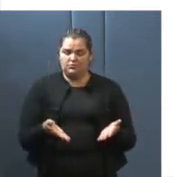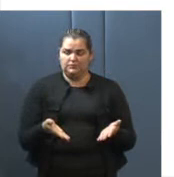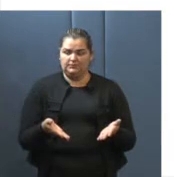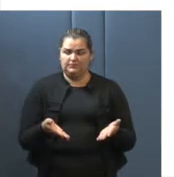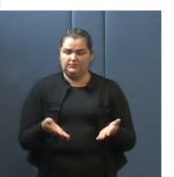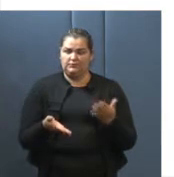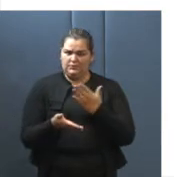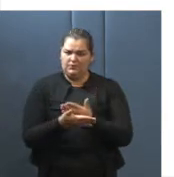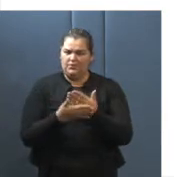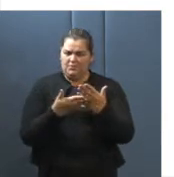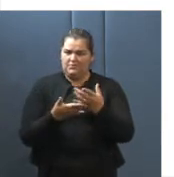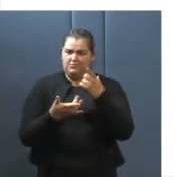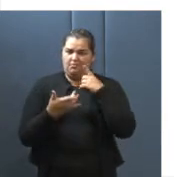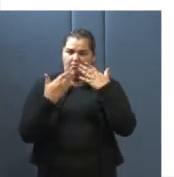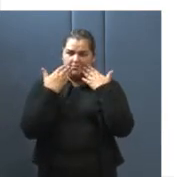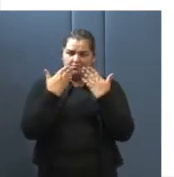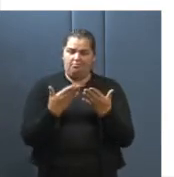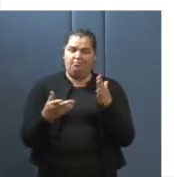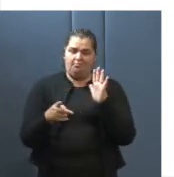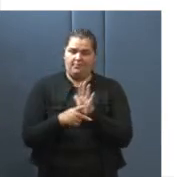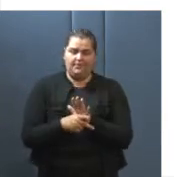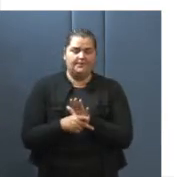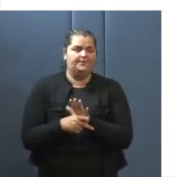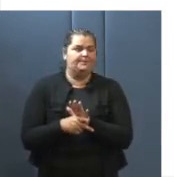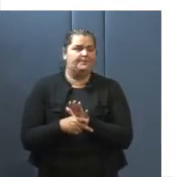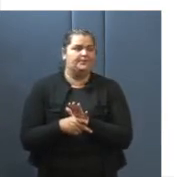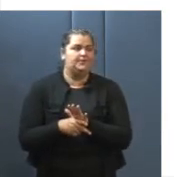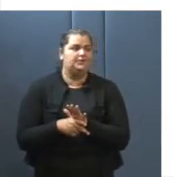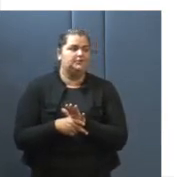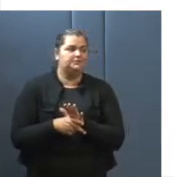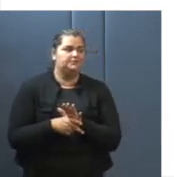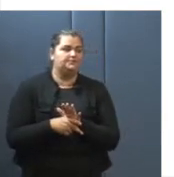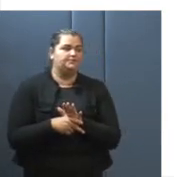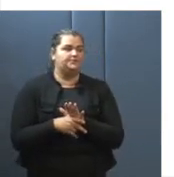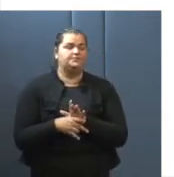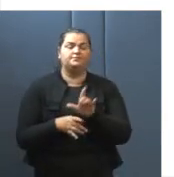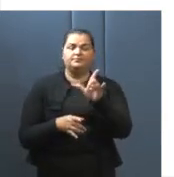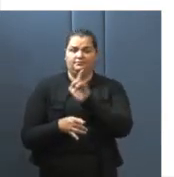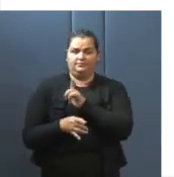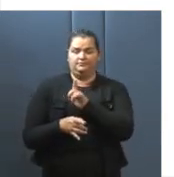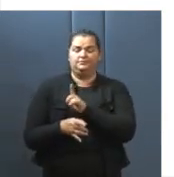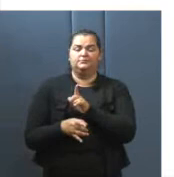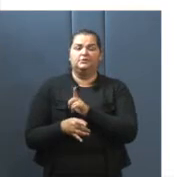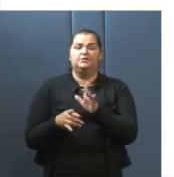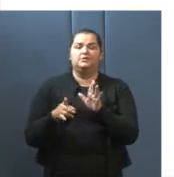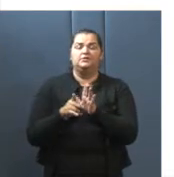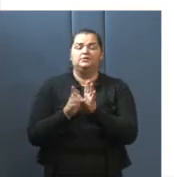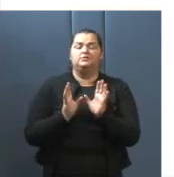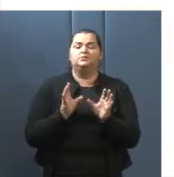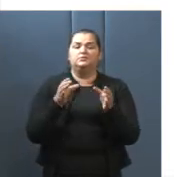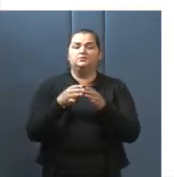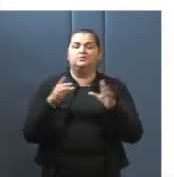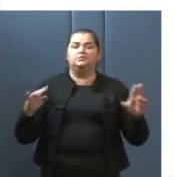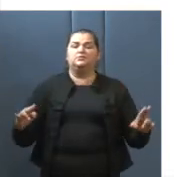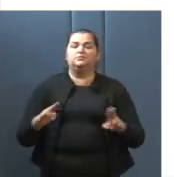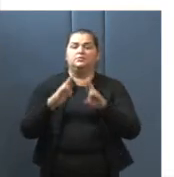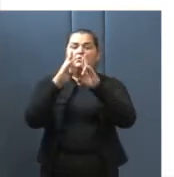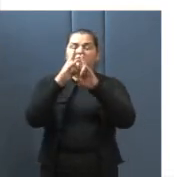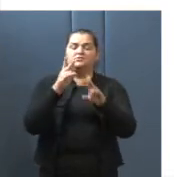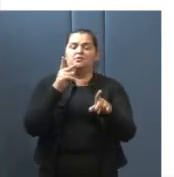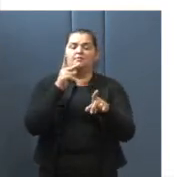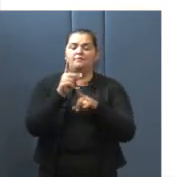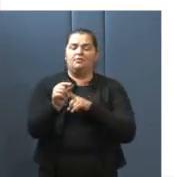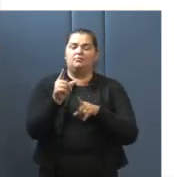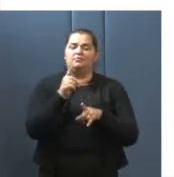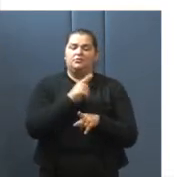falei lá no início da nossa apresentação para vocês, nós temos o Clube de Paris é afeto a créditos de